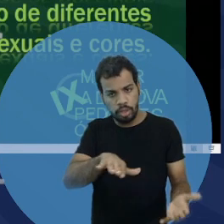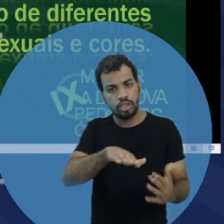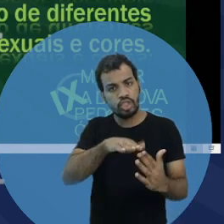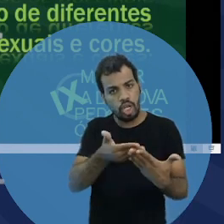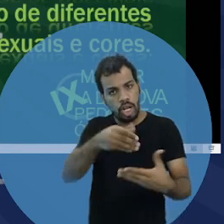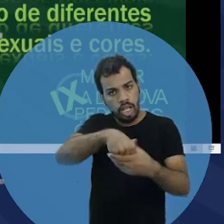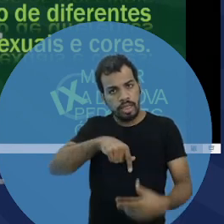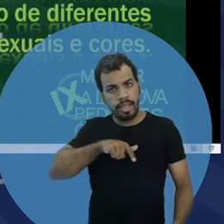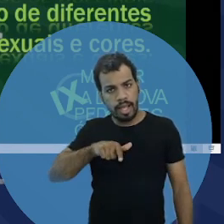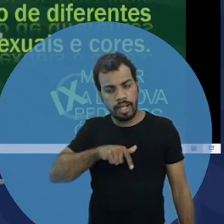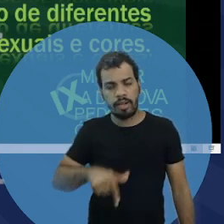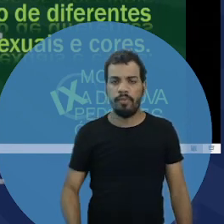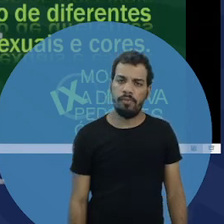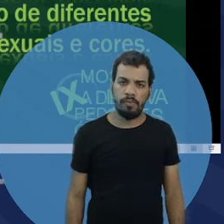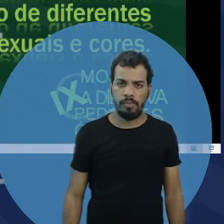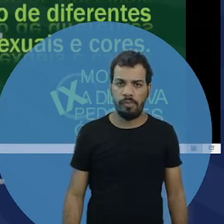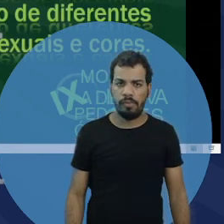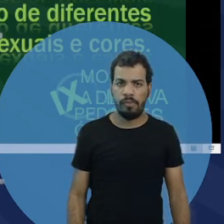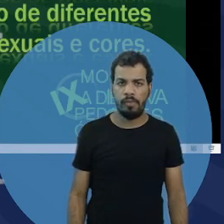Então, entender